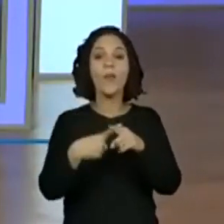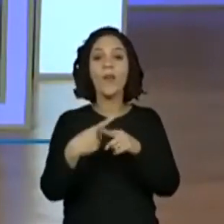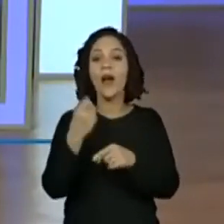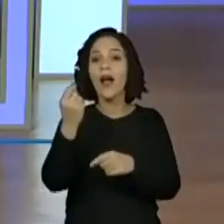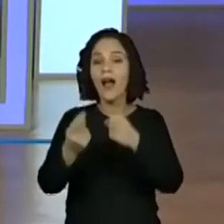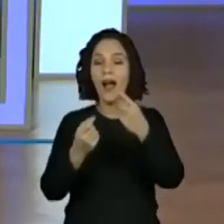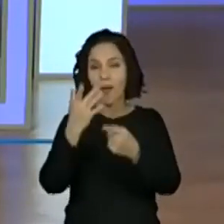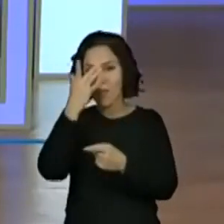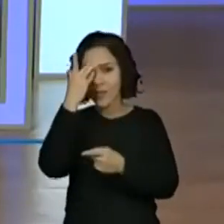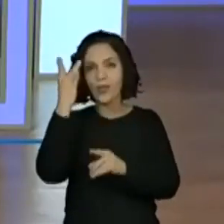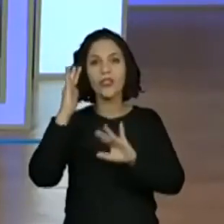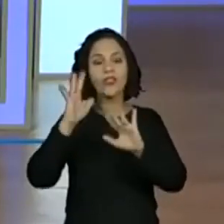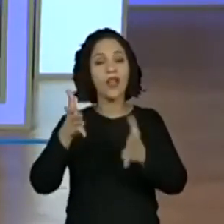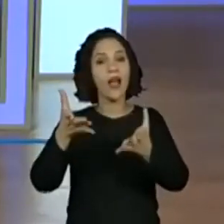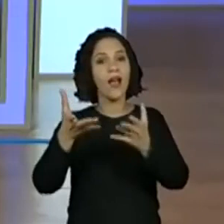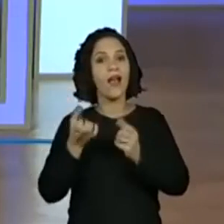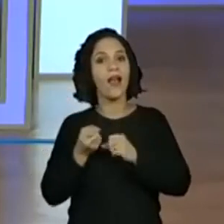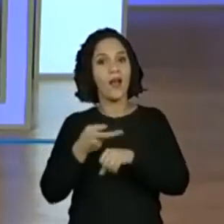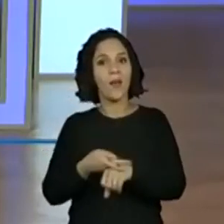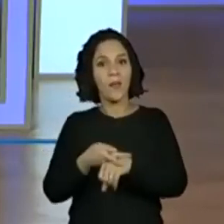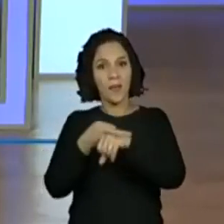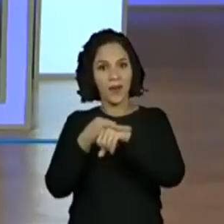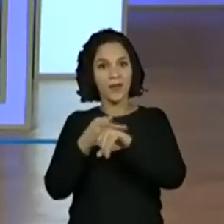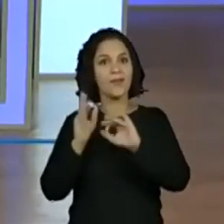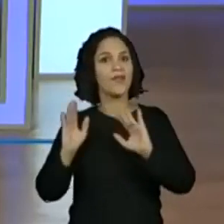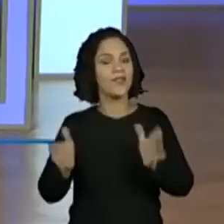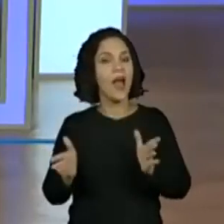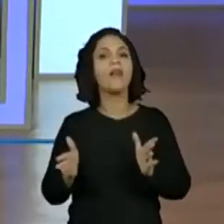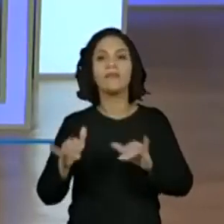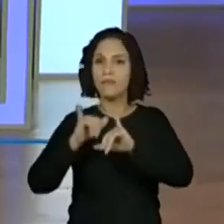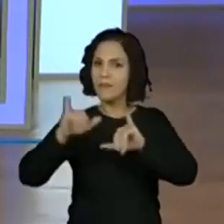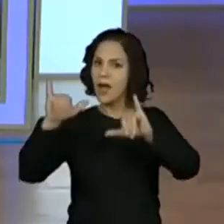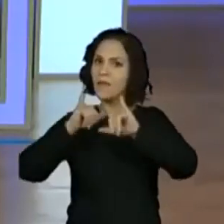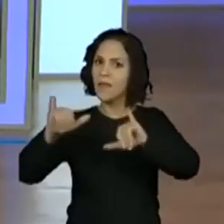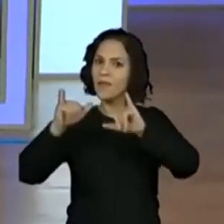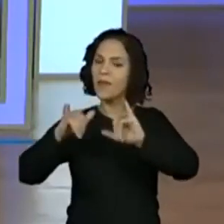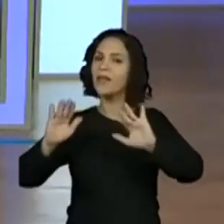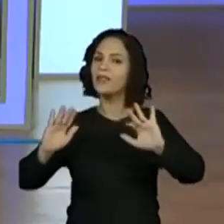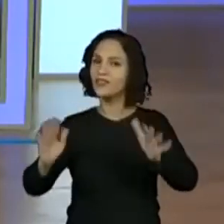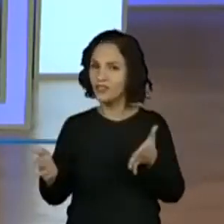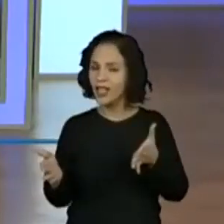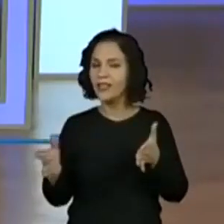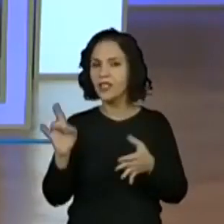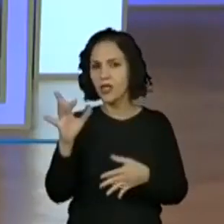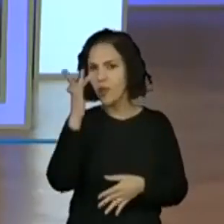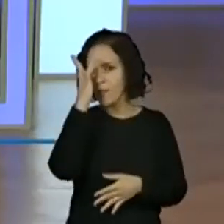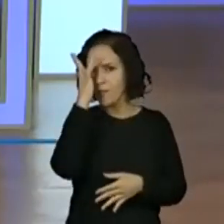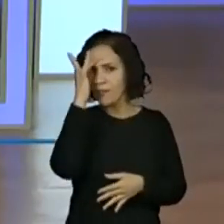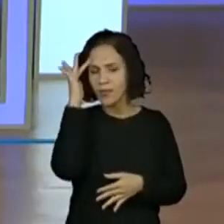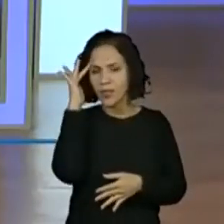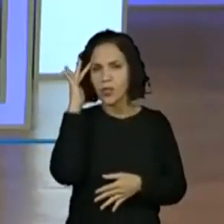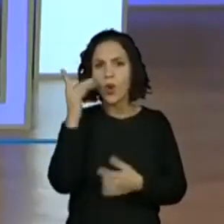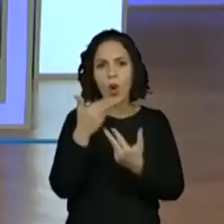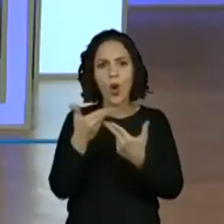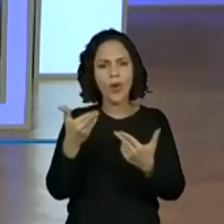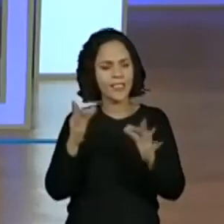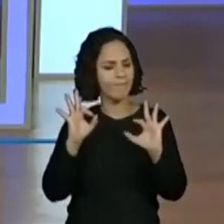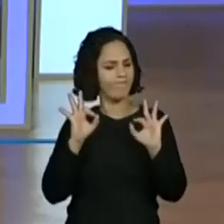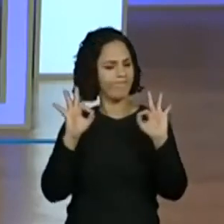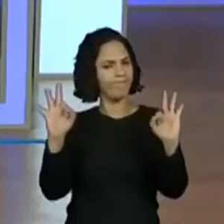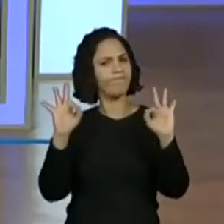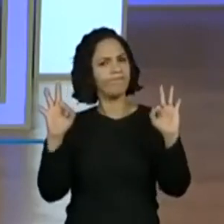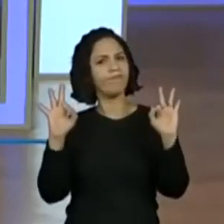já receberam lá os seus prêmios, né? Foi bem noticiado. E são só pessoas que fazem coisas excelentes